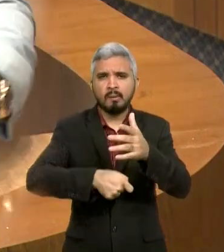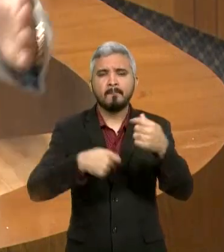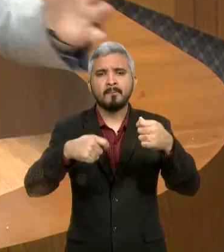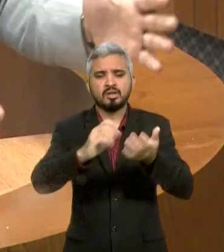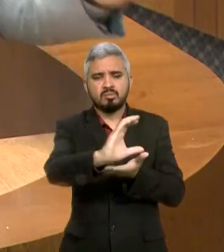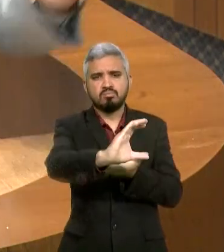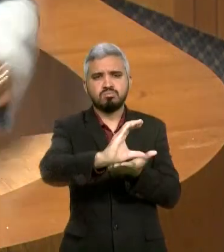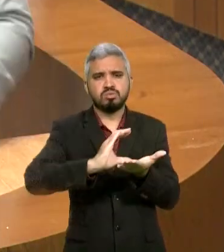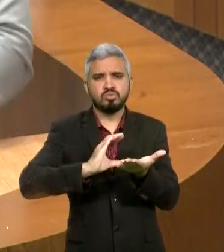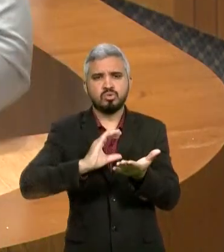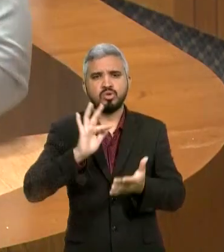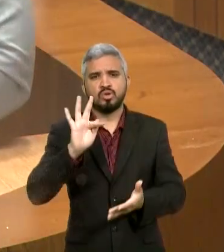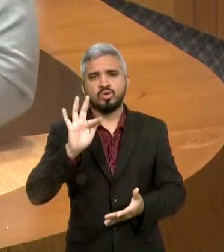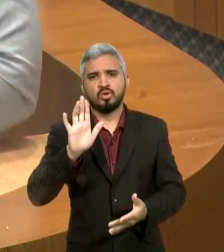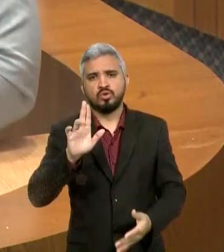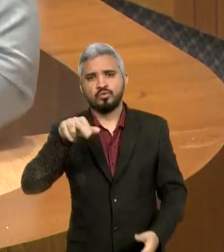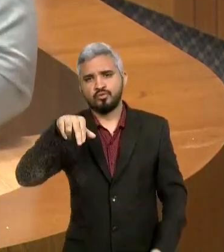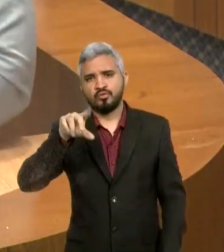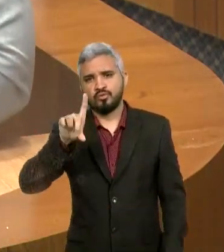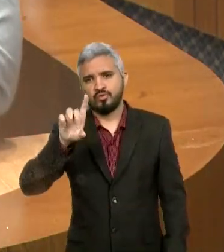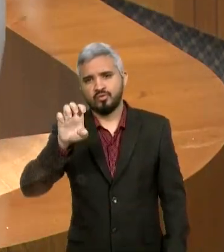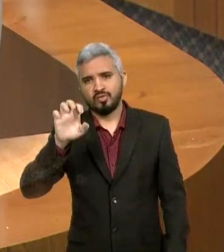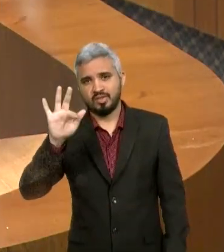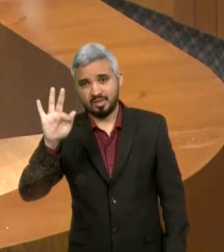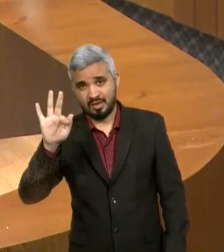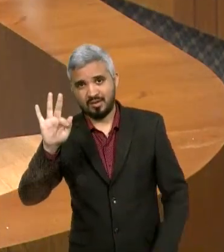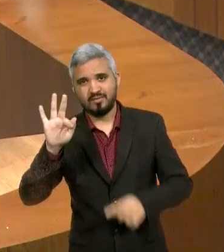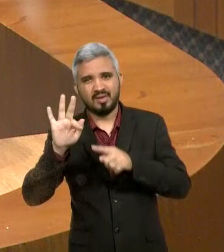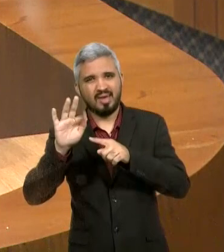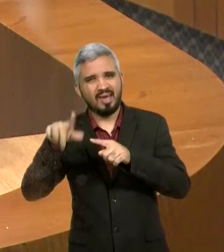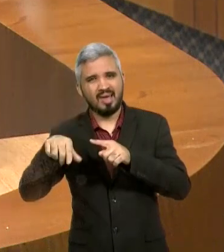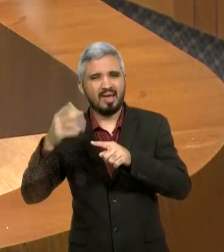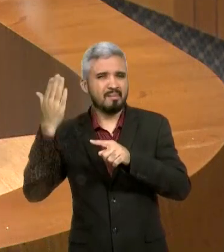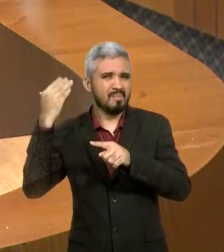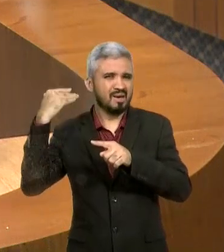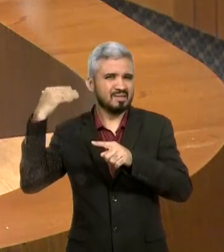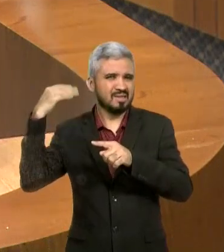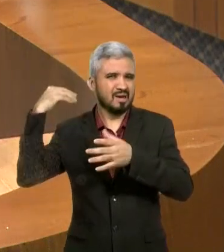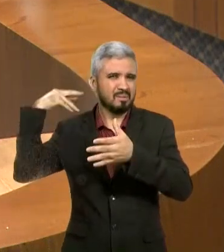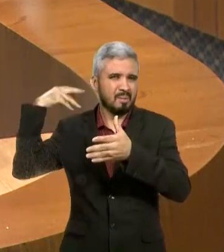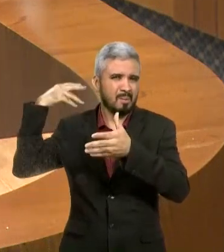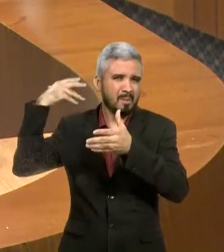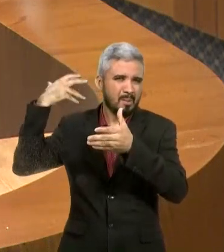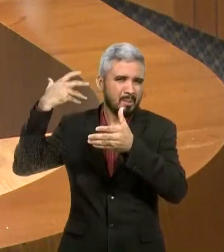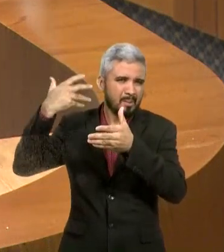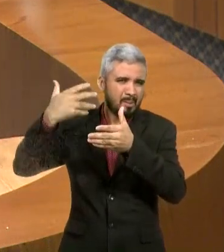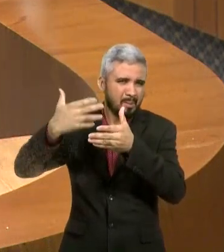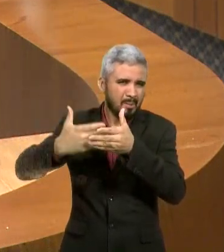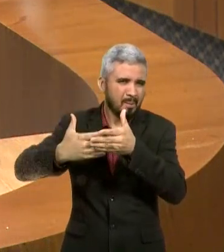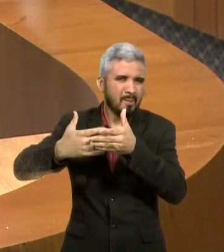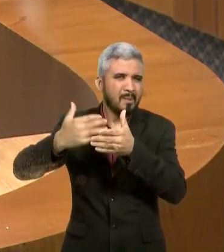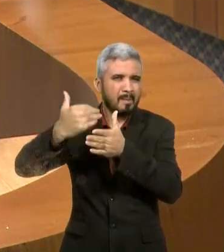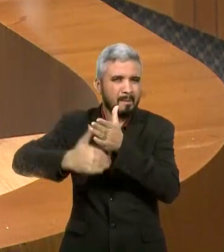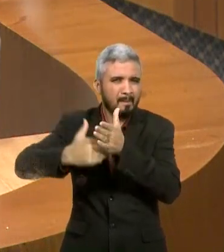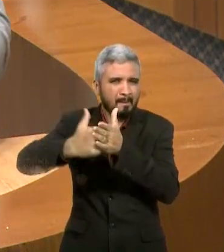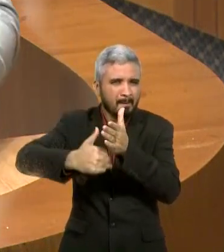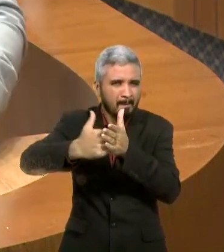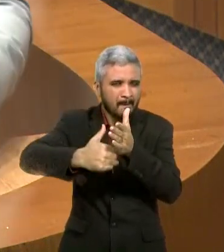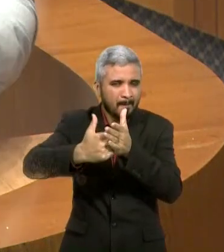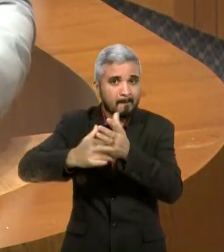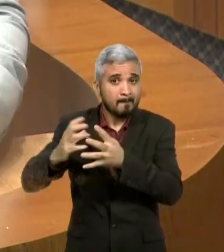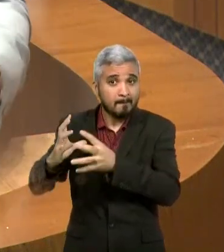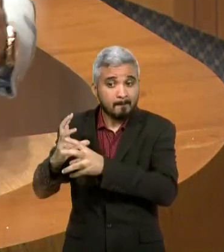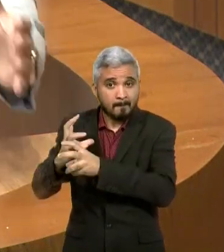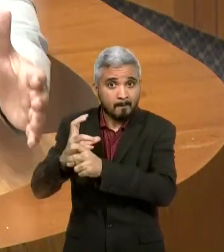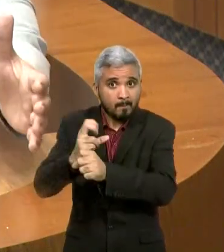que é toda aquela defasagem de recursos. Todo o recurso que deixou de ser repassado para os professores durante anos foi